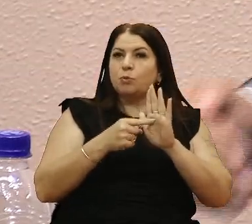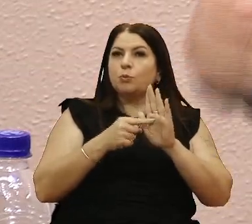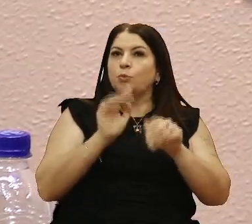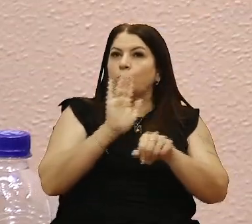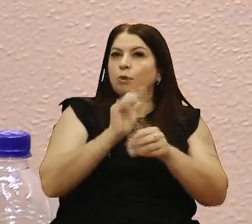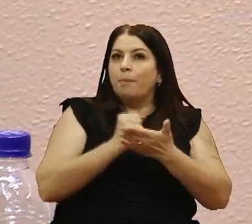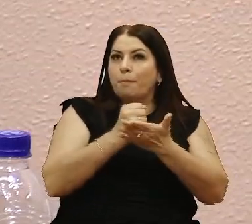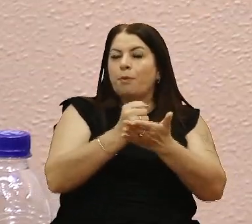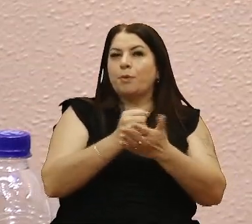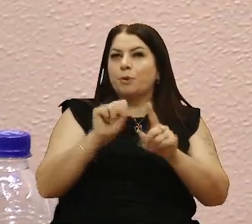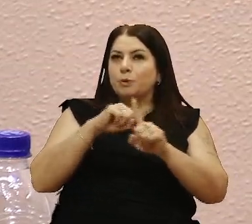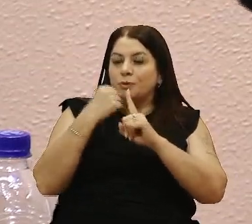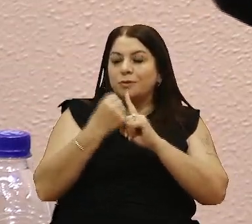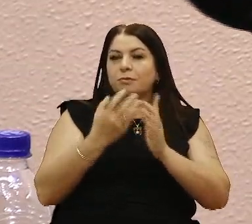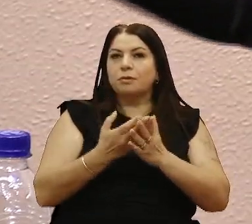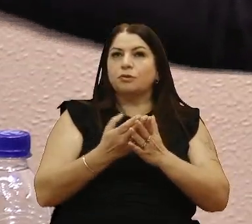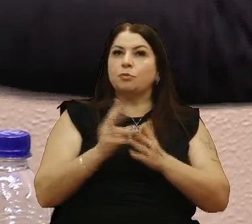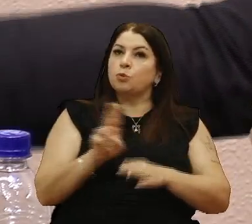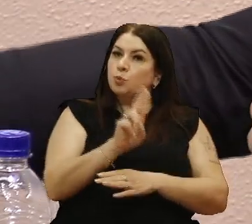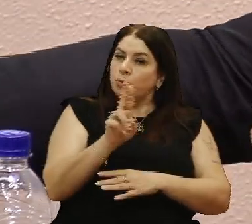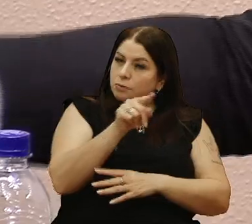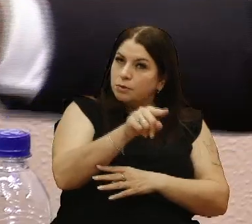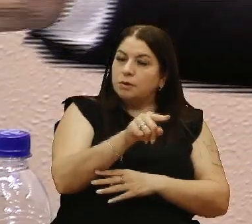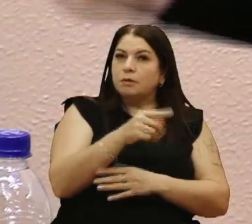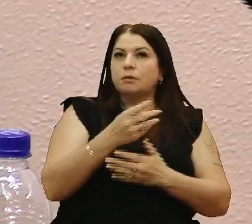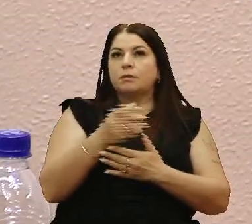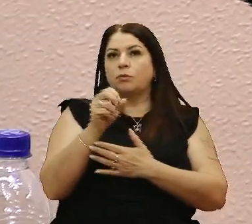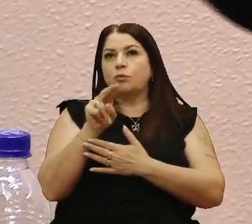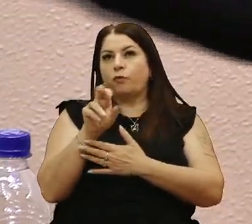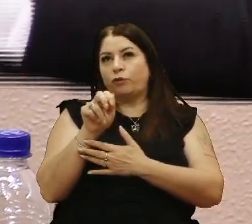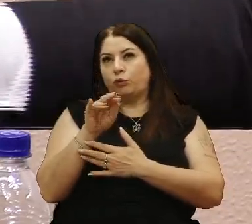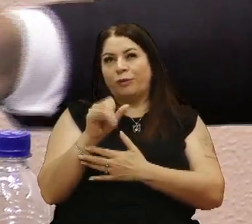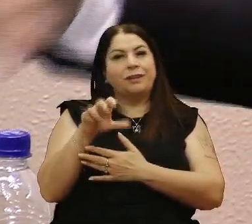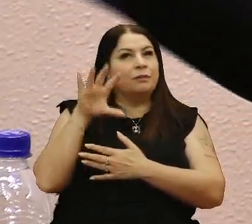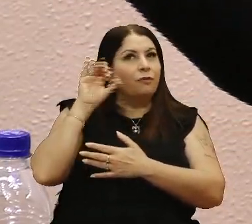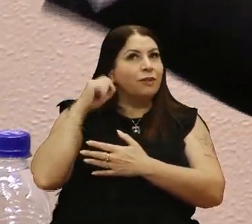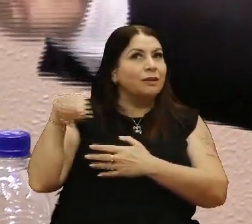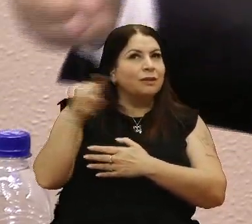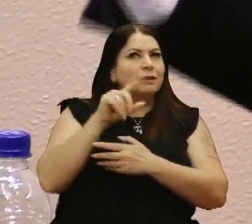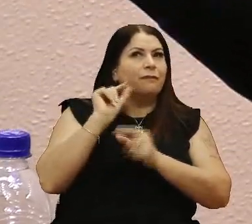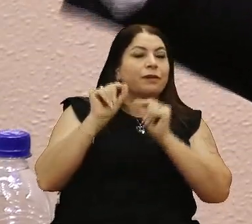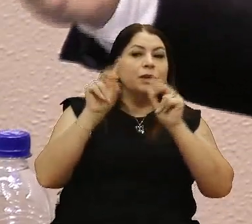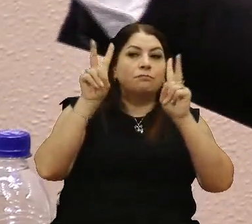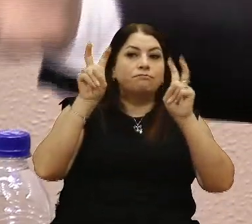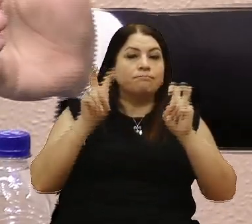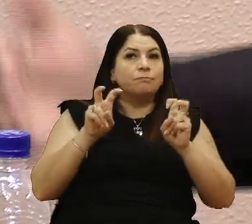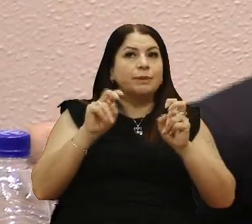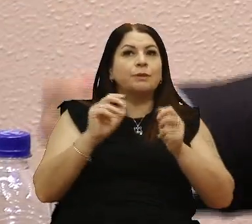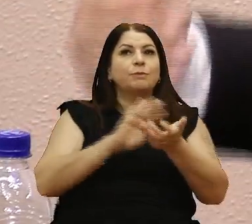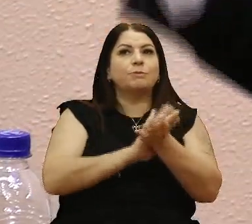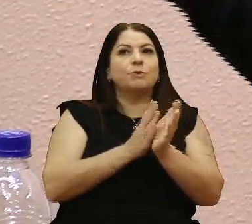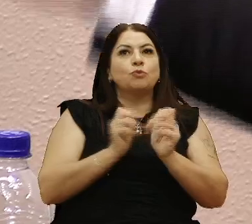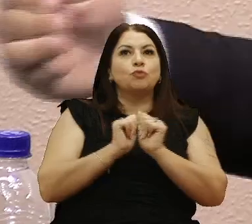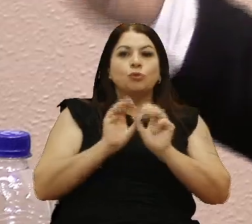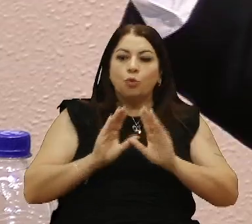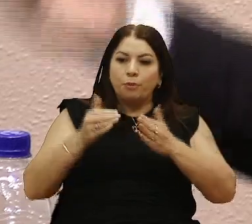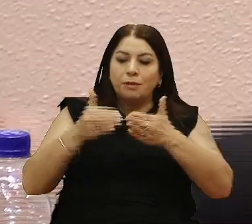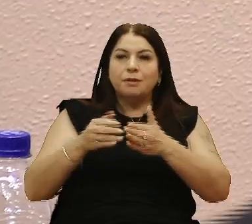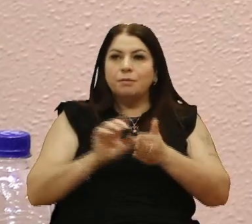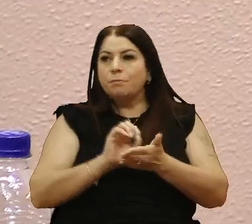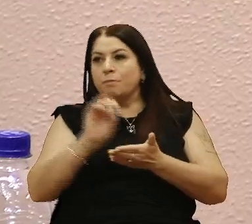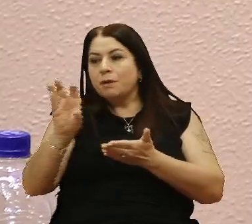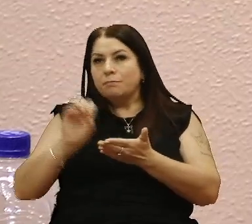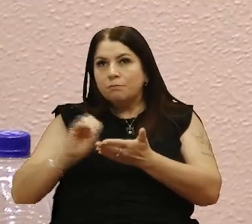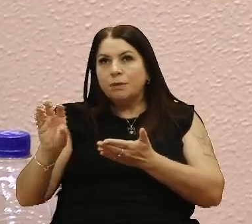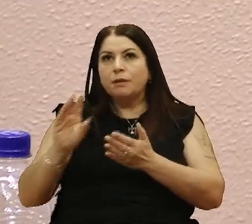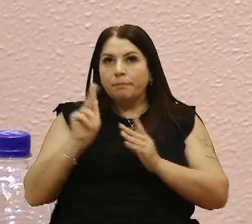da sociedade poder utilizar a ouvidoria, trazer casos de racismo e essa casa, através do seu comitê, encaminhar